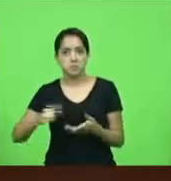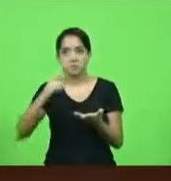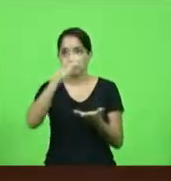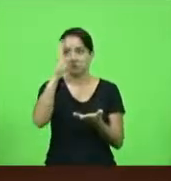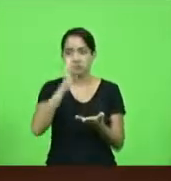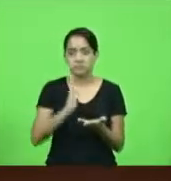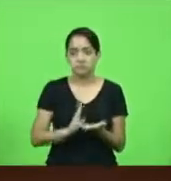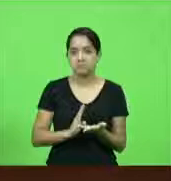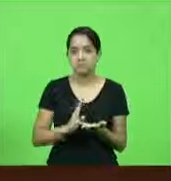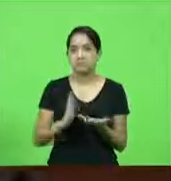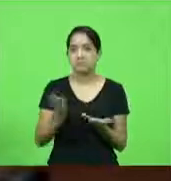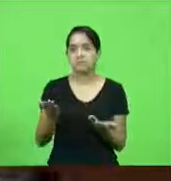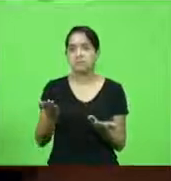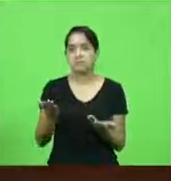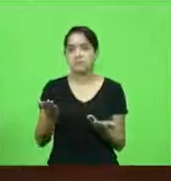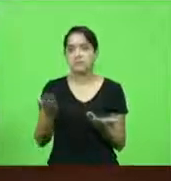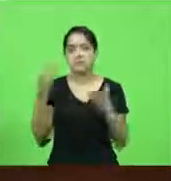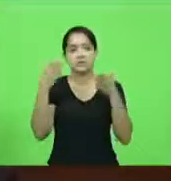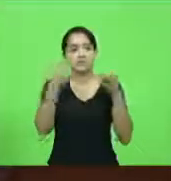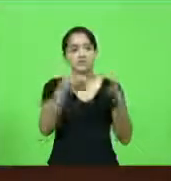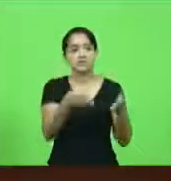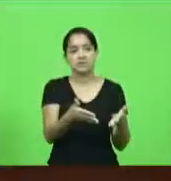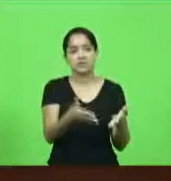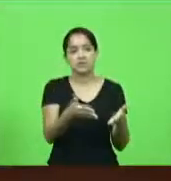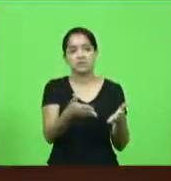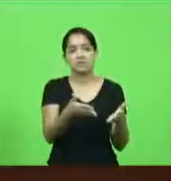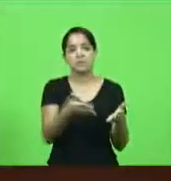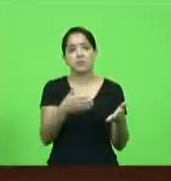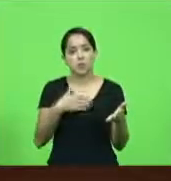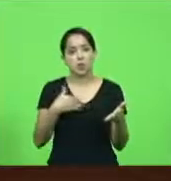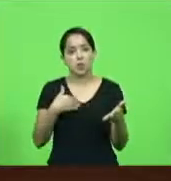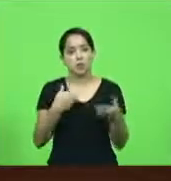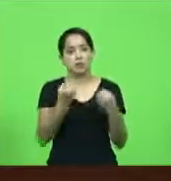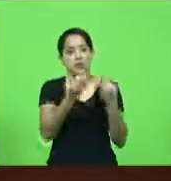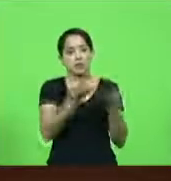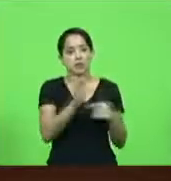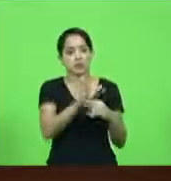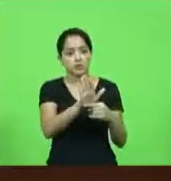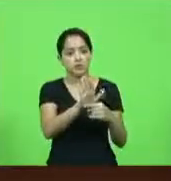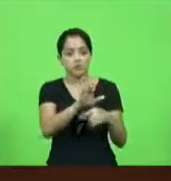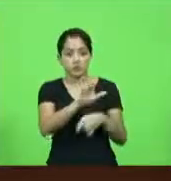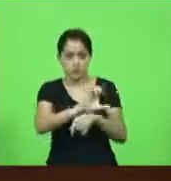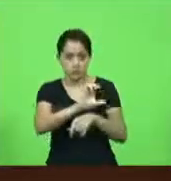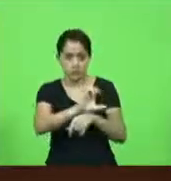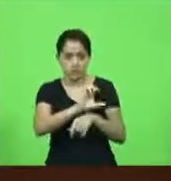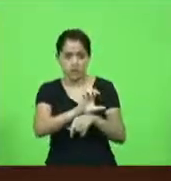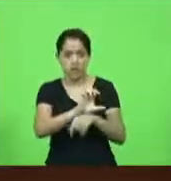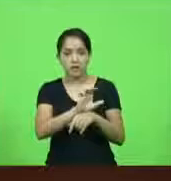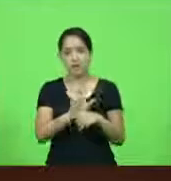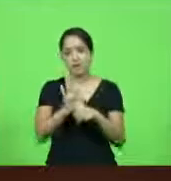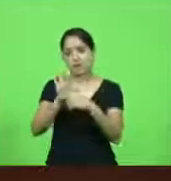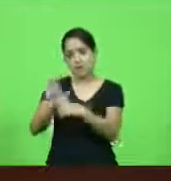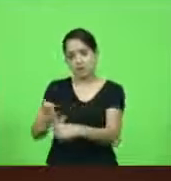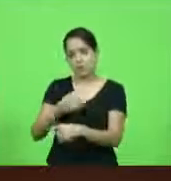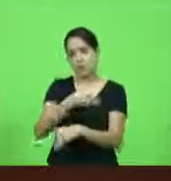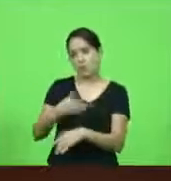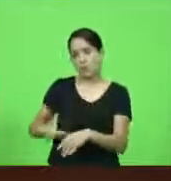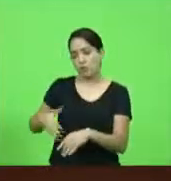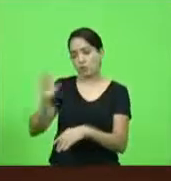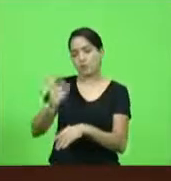que chega lá e diz assim, estou aqui para oferecer ajuda do Estado para o governo federal resolver os seus